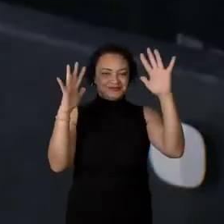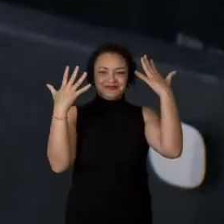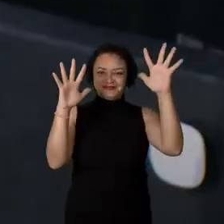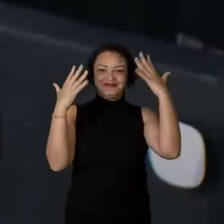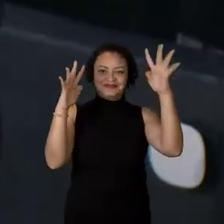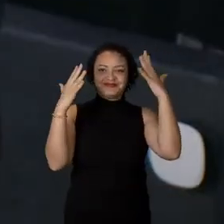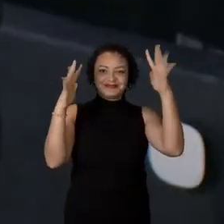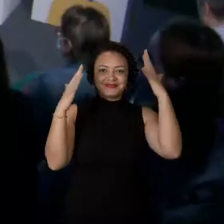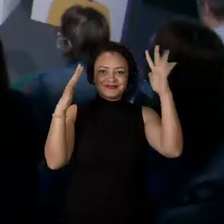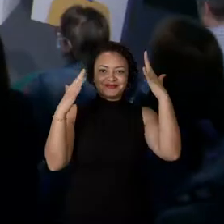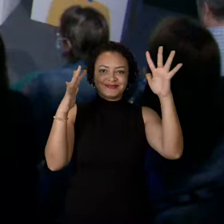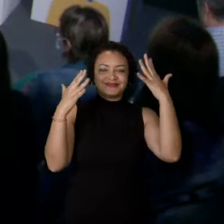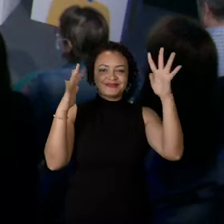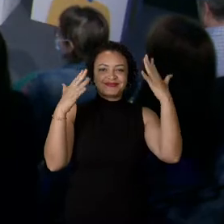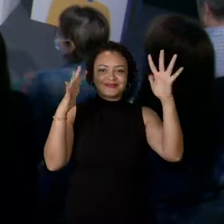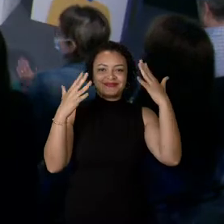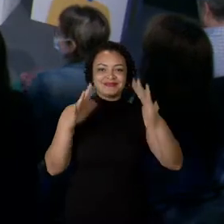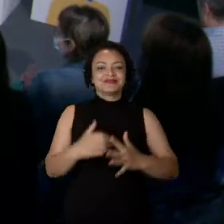Uhul!